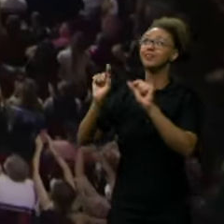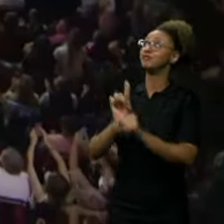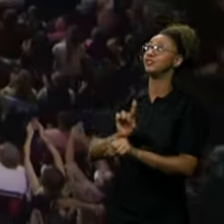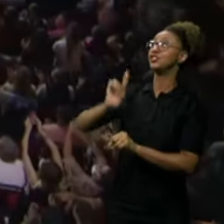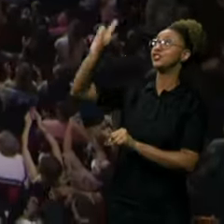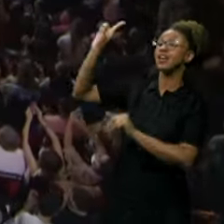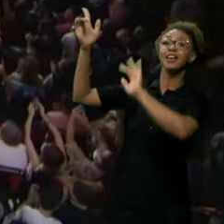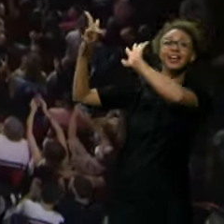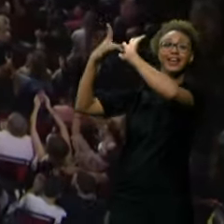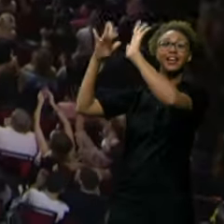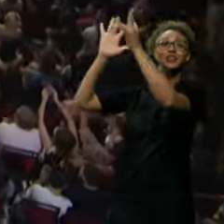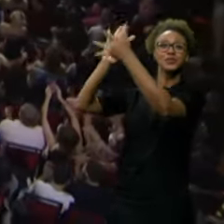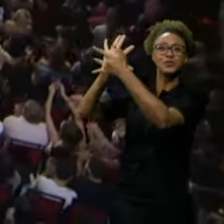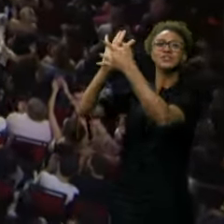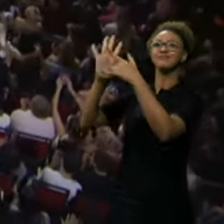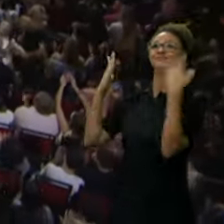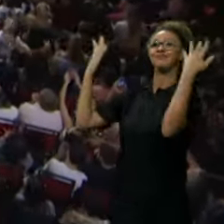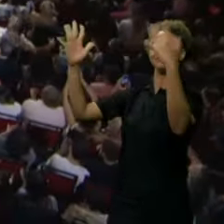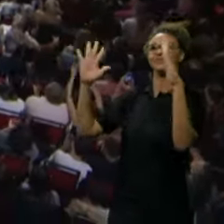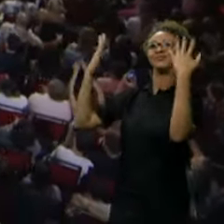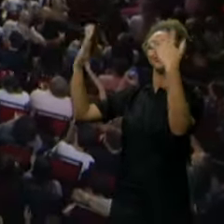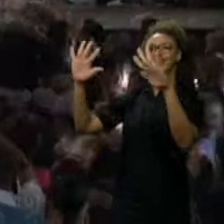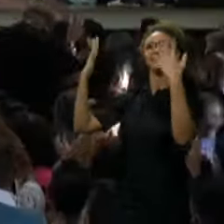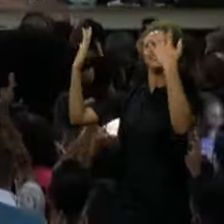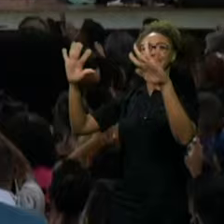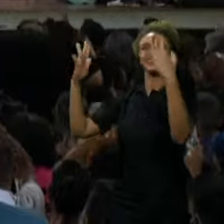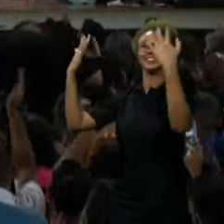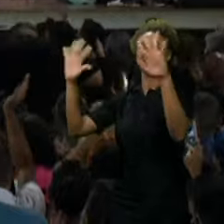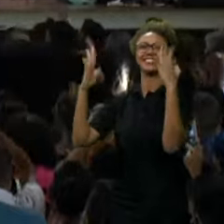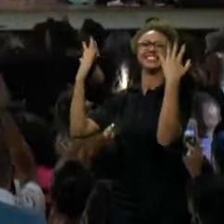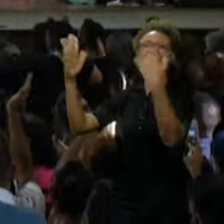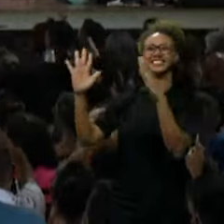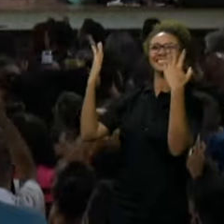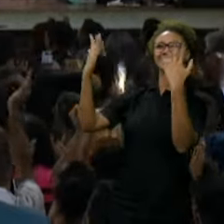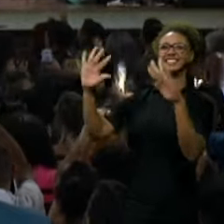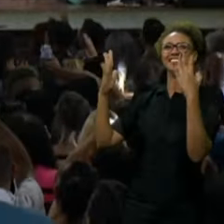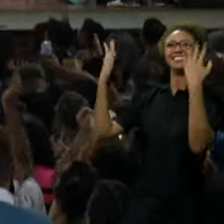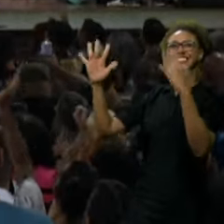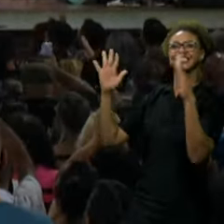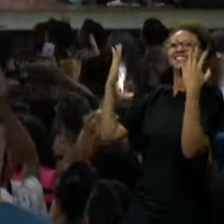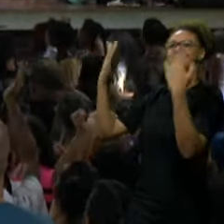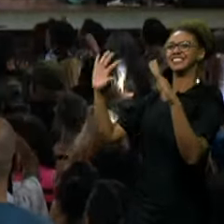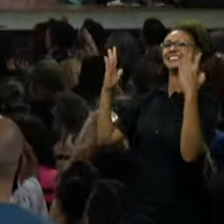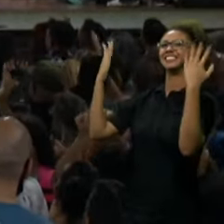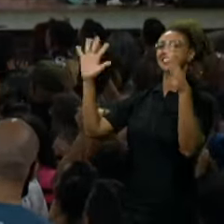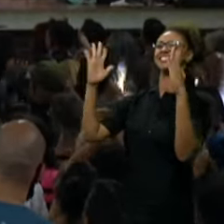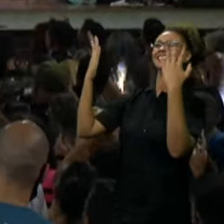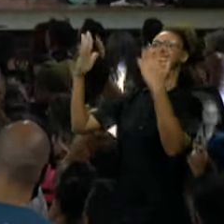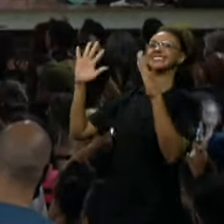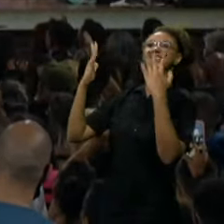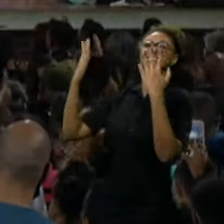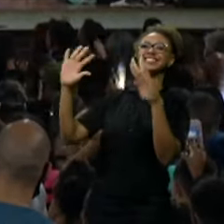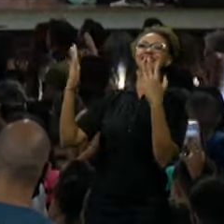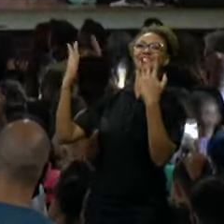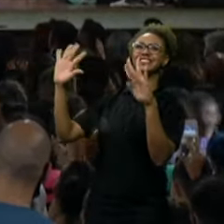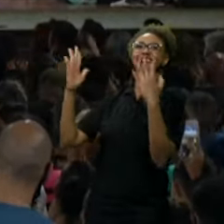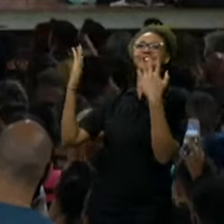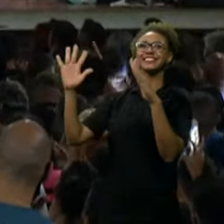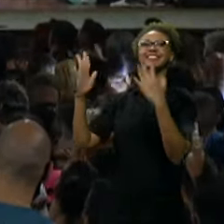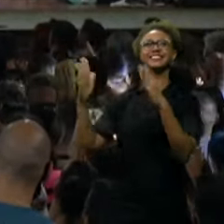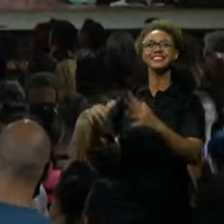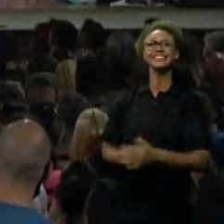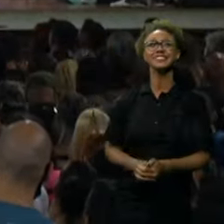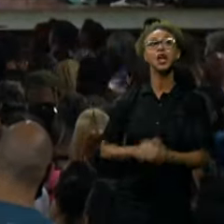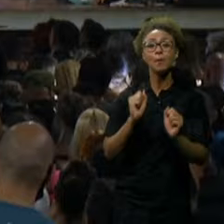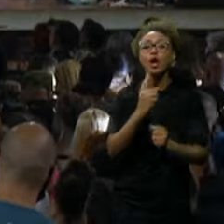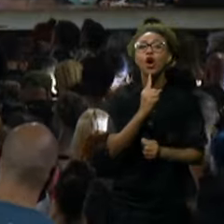a rena Levi Levi Ena teve